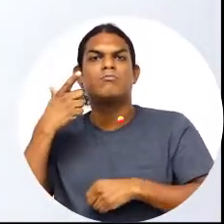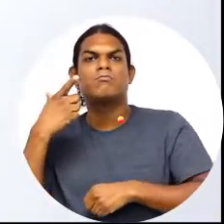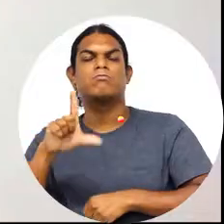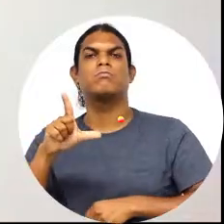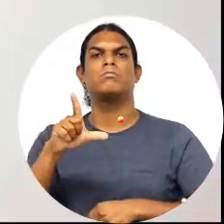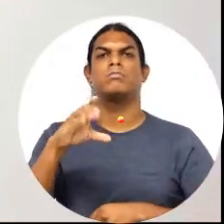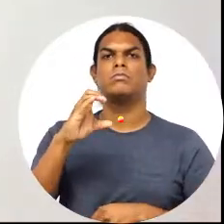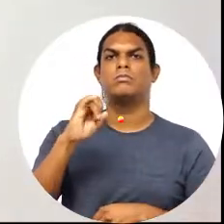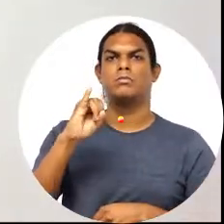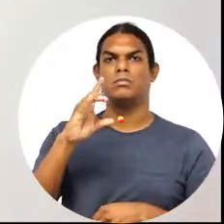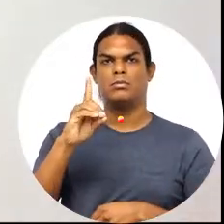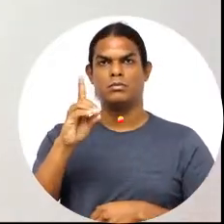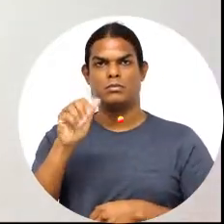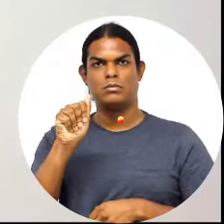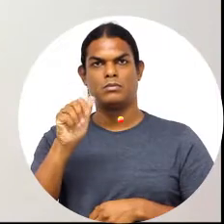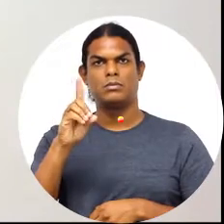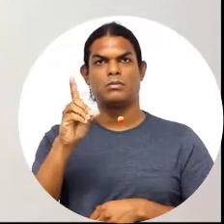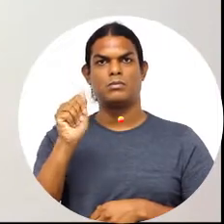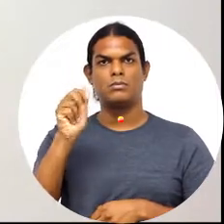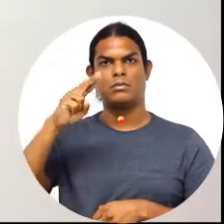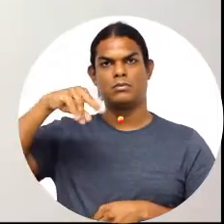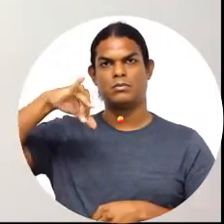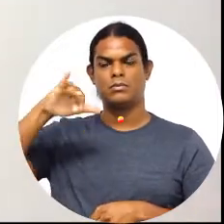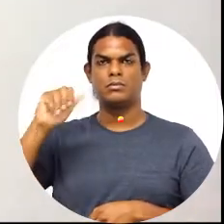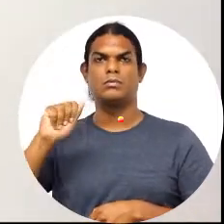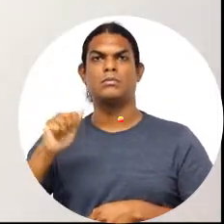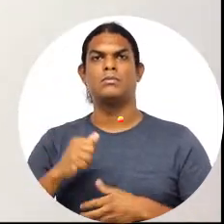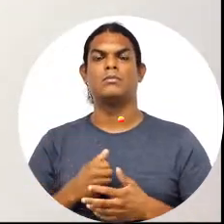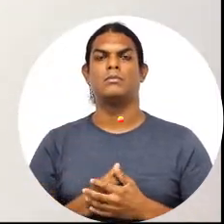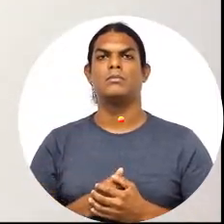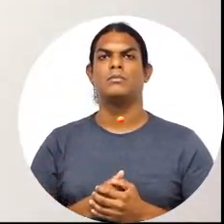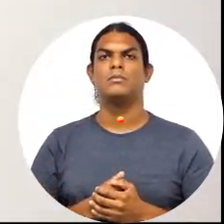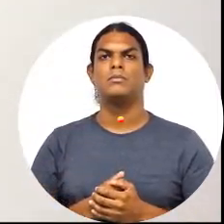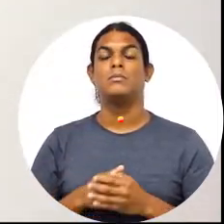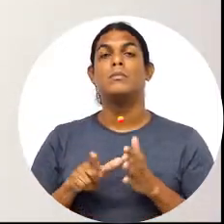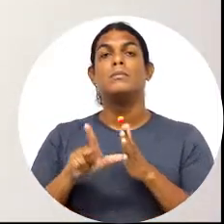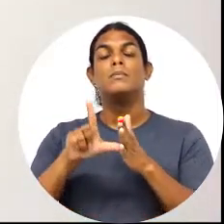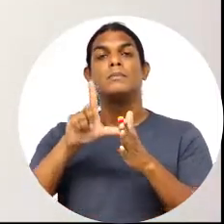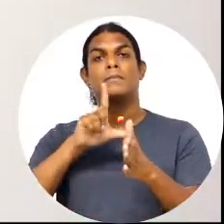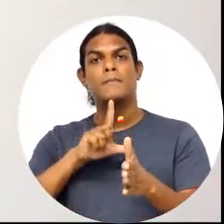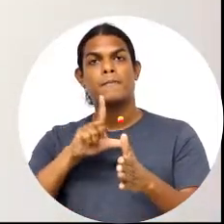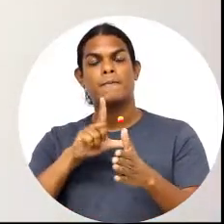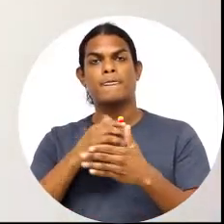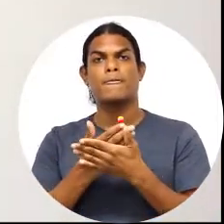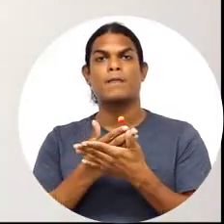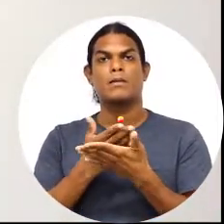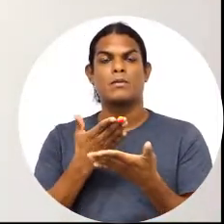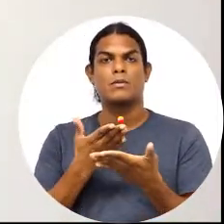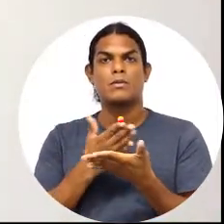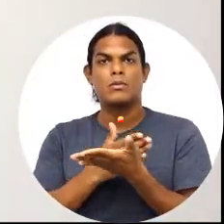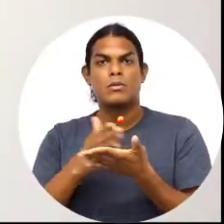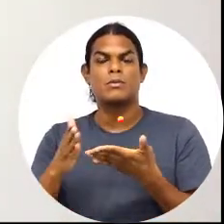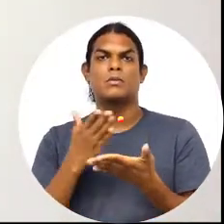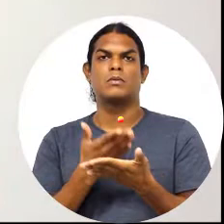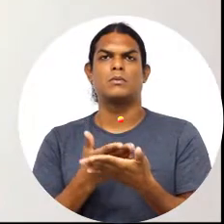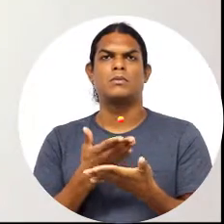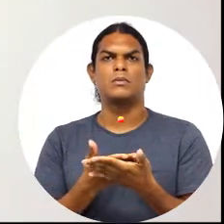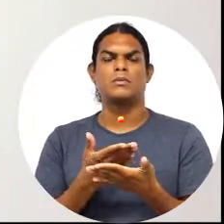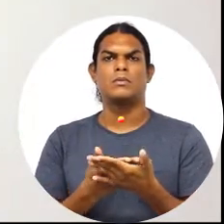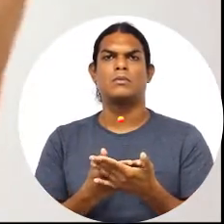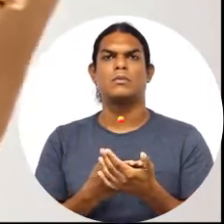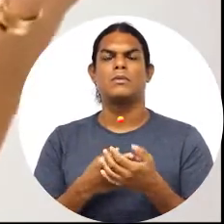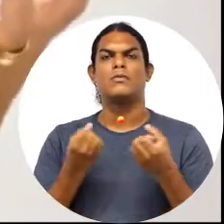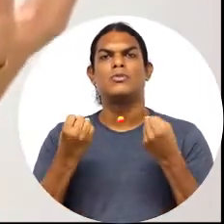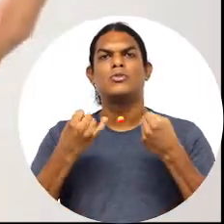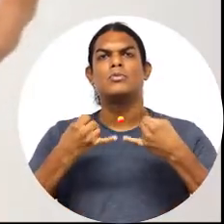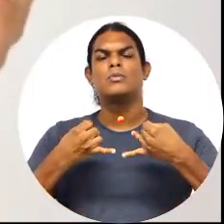da cidadania dos trabalhadores da educação no Brasil. Vamos começar então? Bom, antes de adentrarmos nessa nossa